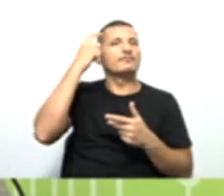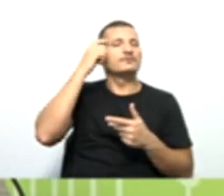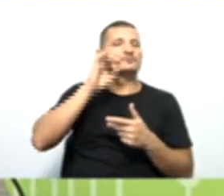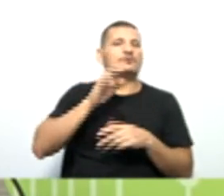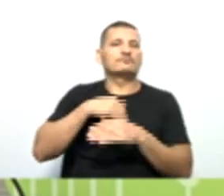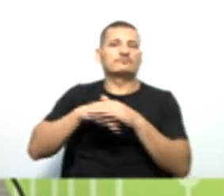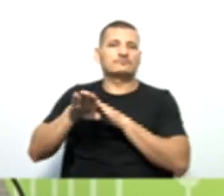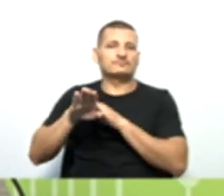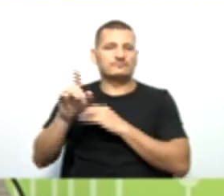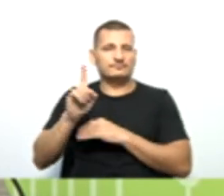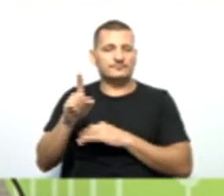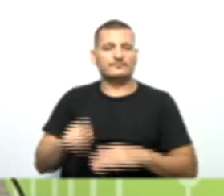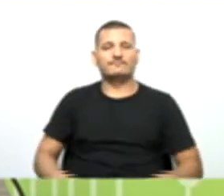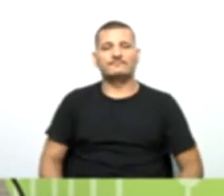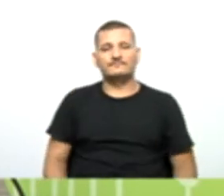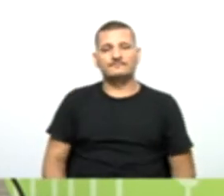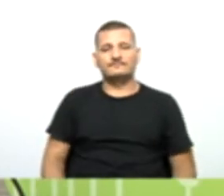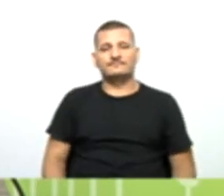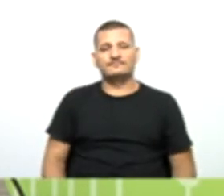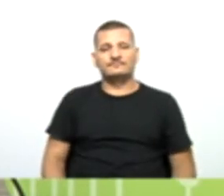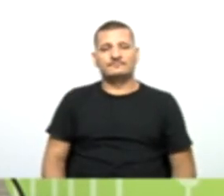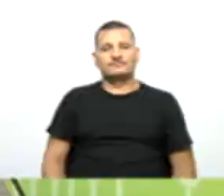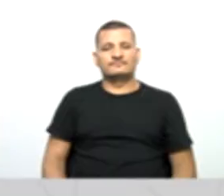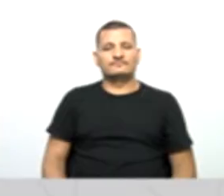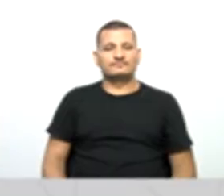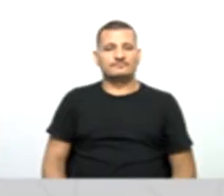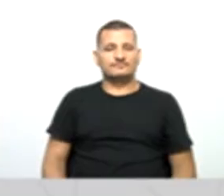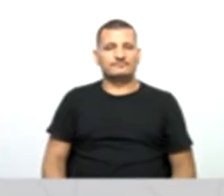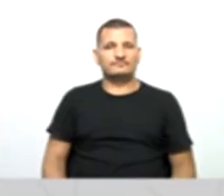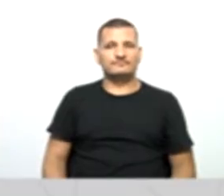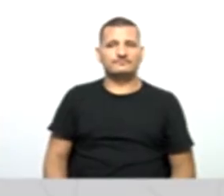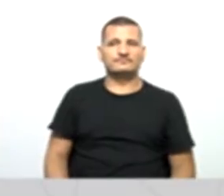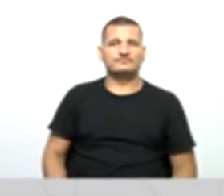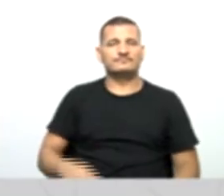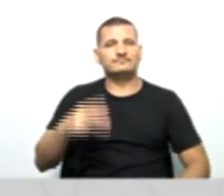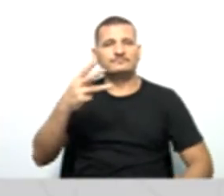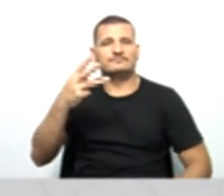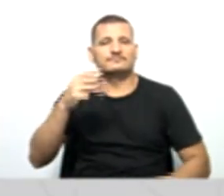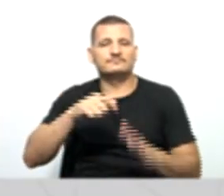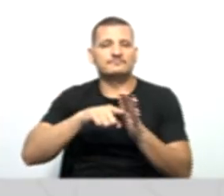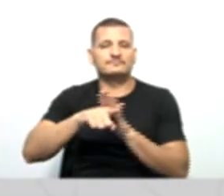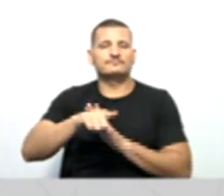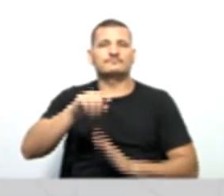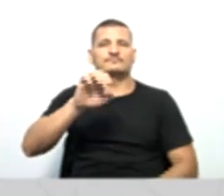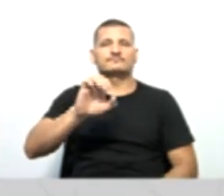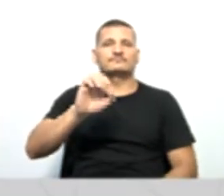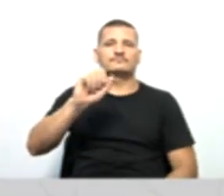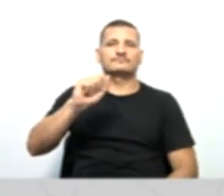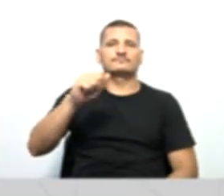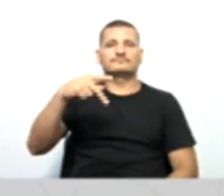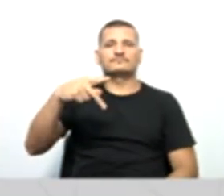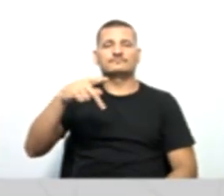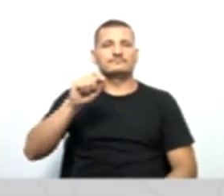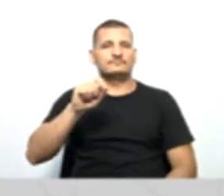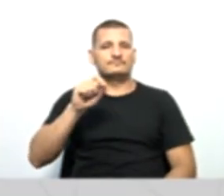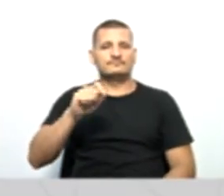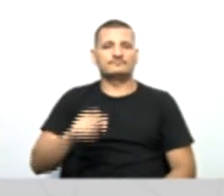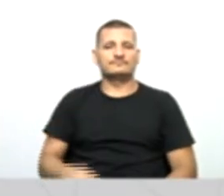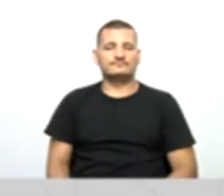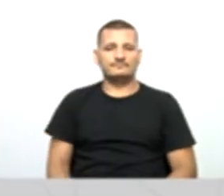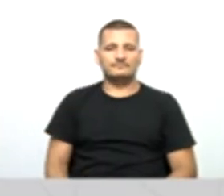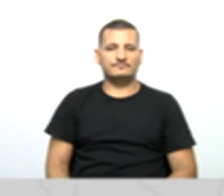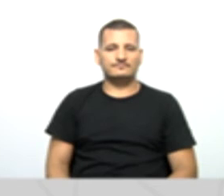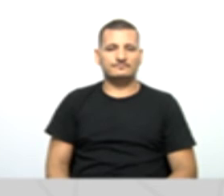tá? Terceira questão, o que é a estrutura analítica do projeto, a famosa